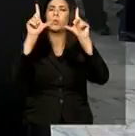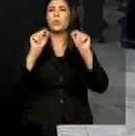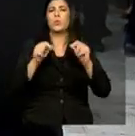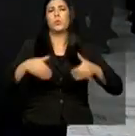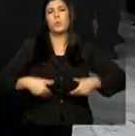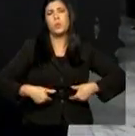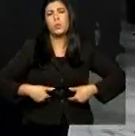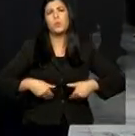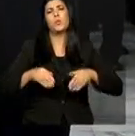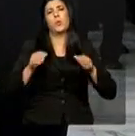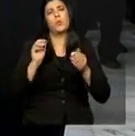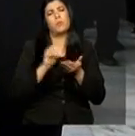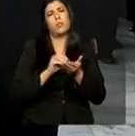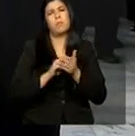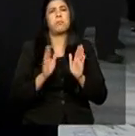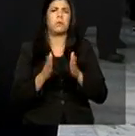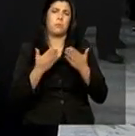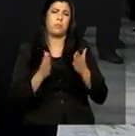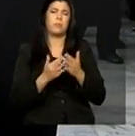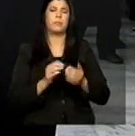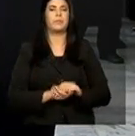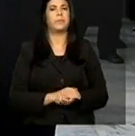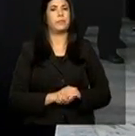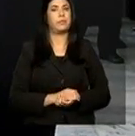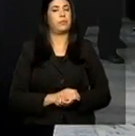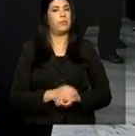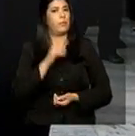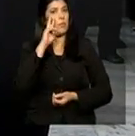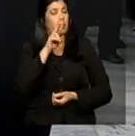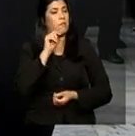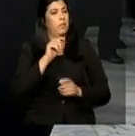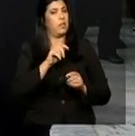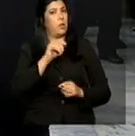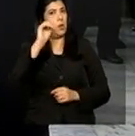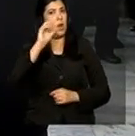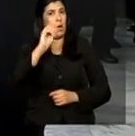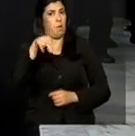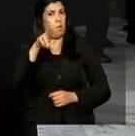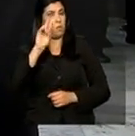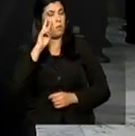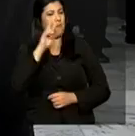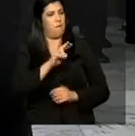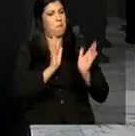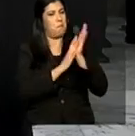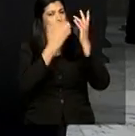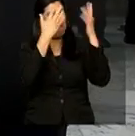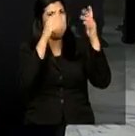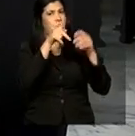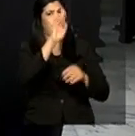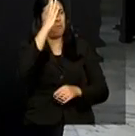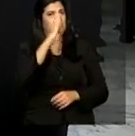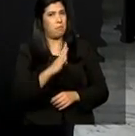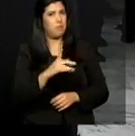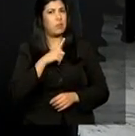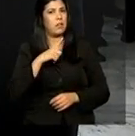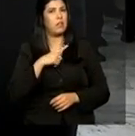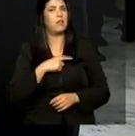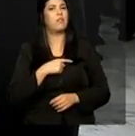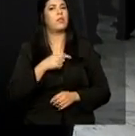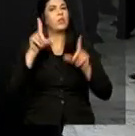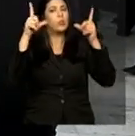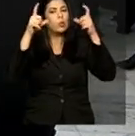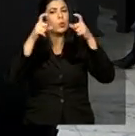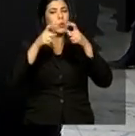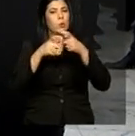social. Inclusive, esse esforço reconhecido pela ONU, né? O Brasil, sim, acaba de sair do mapa da fome, né? Sem sombra de dúvida, né?